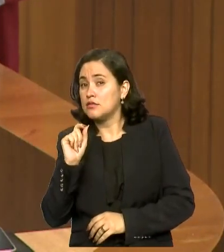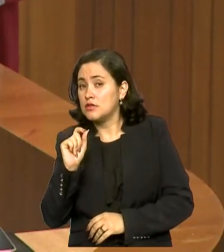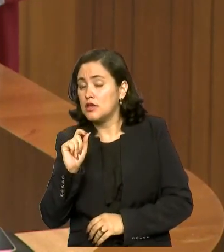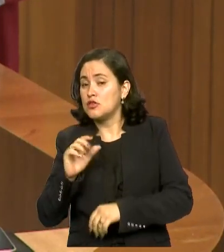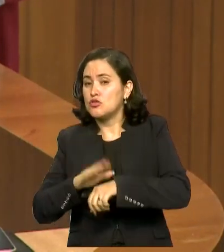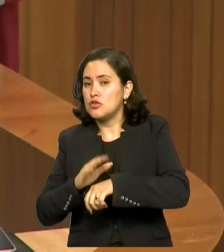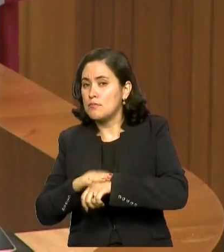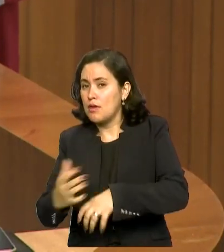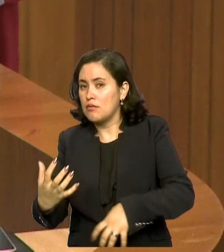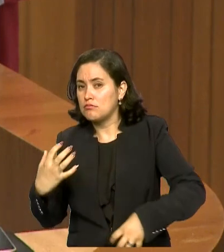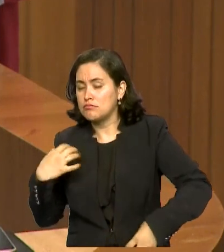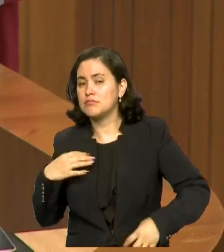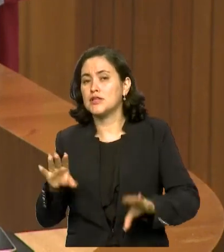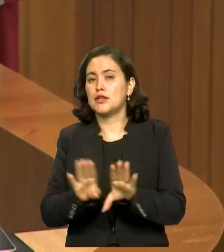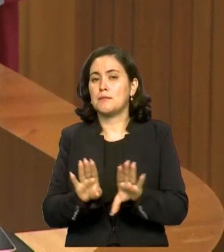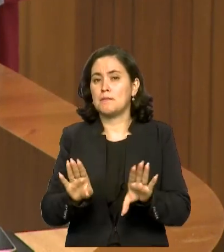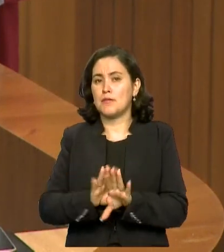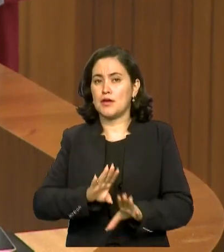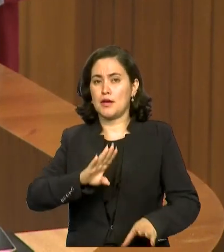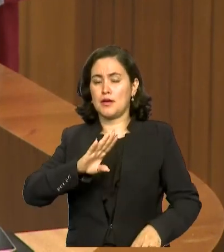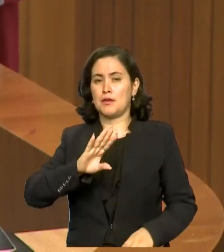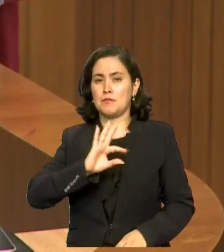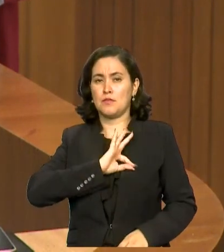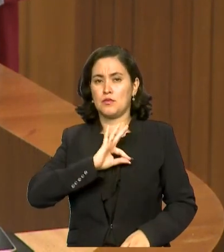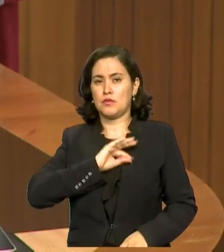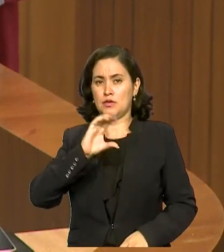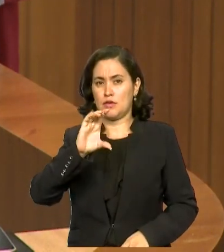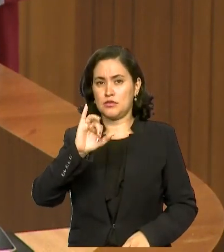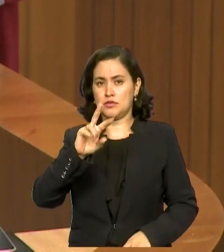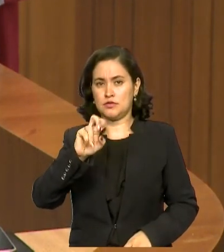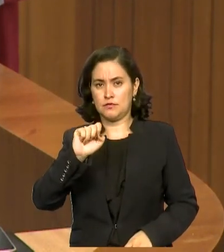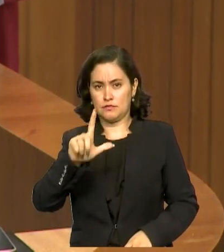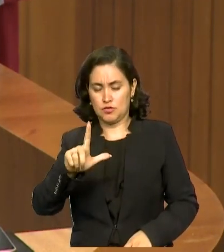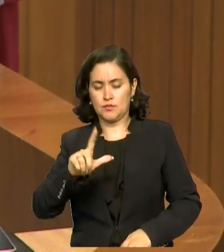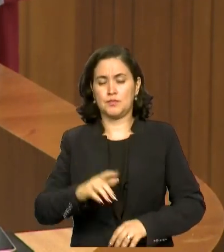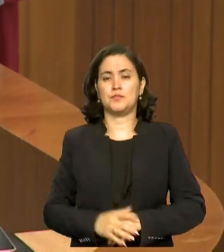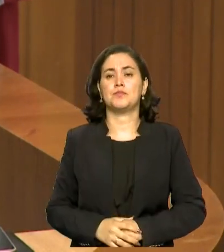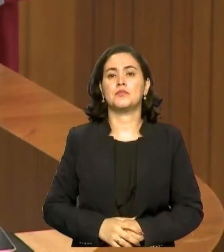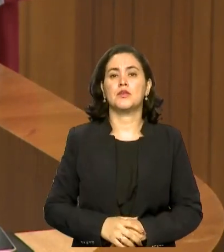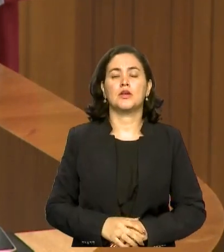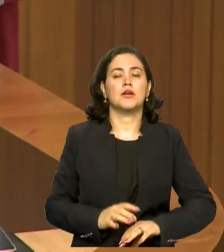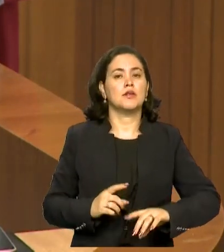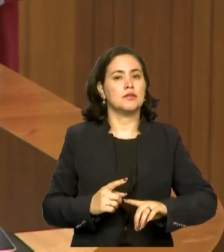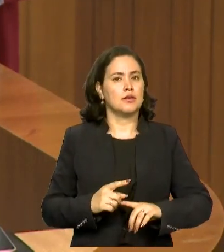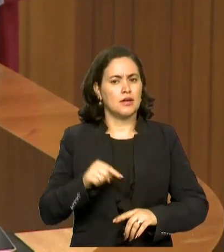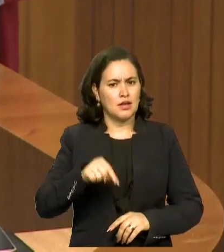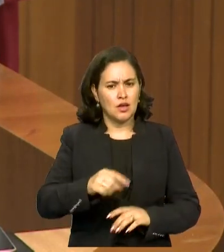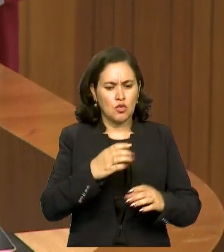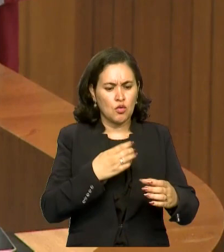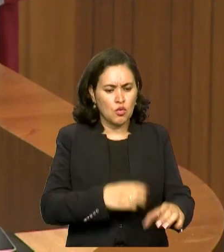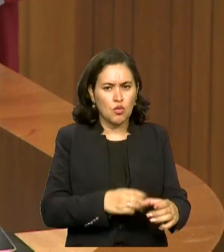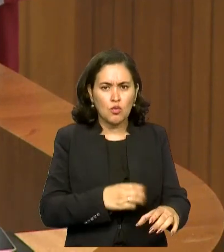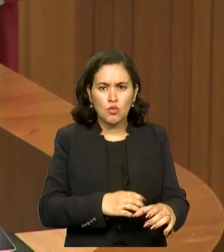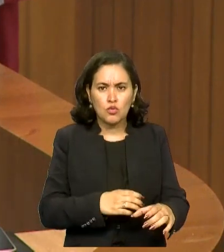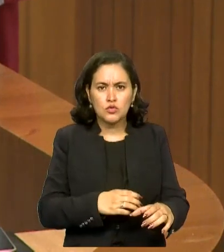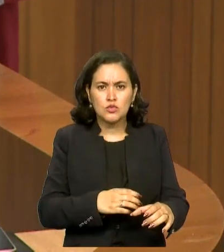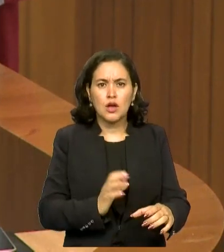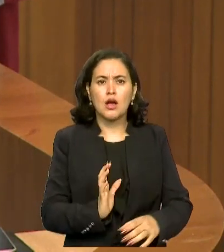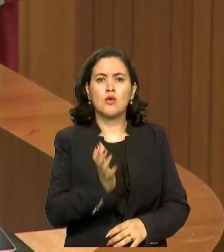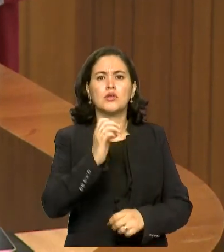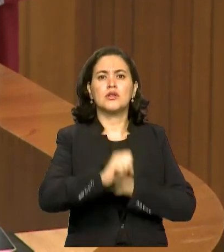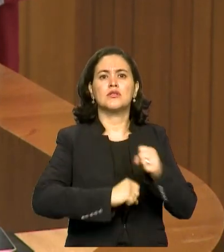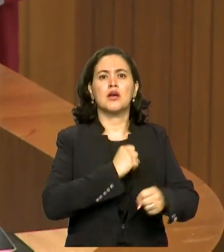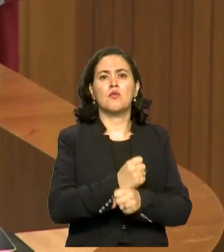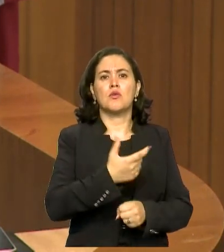dissociado também da nossa participação no contexto histórico. Esse concurso é de 2017, e graças a